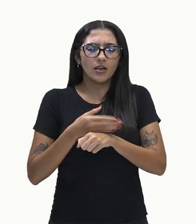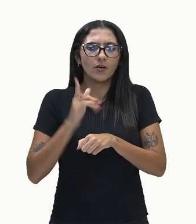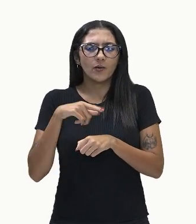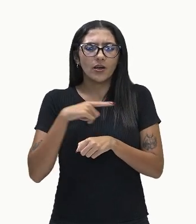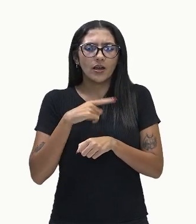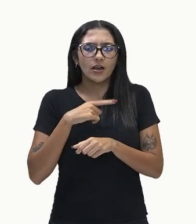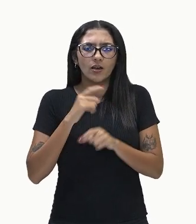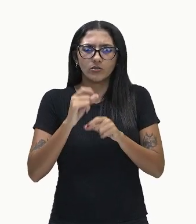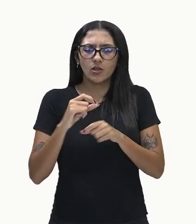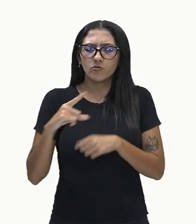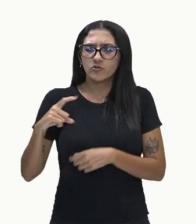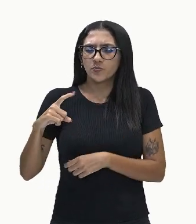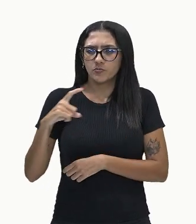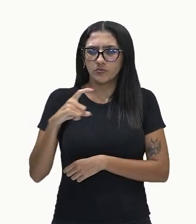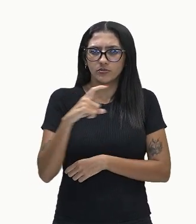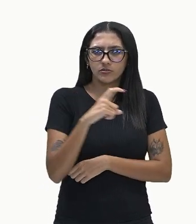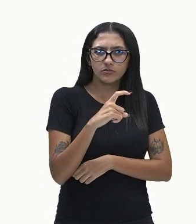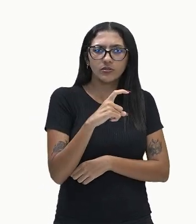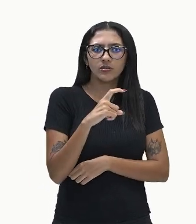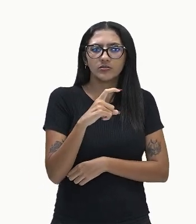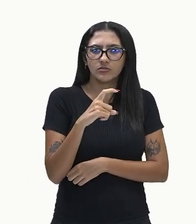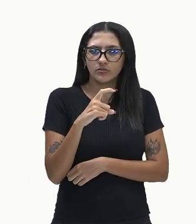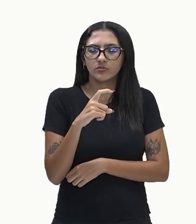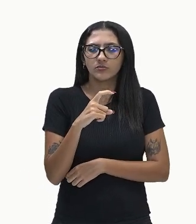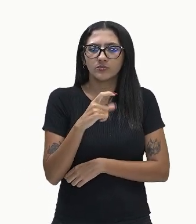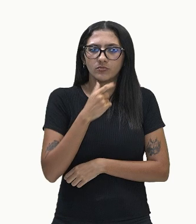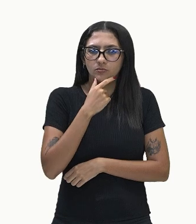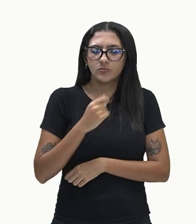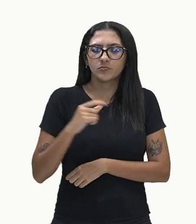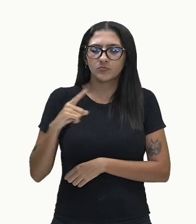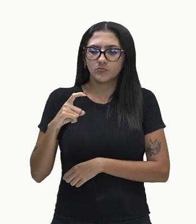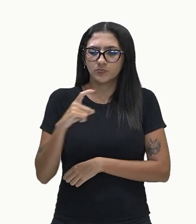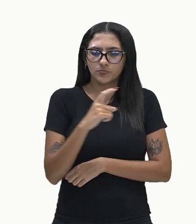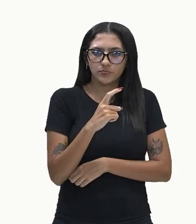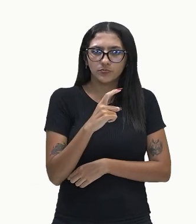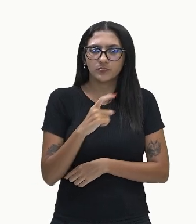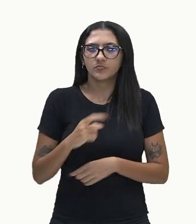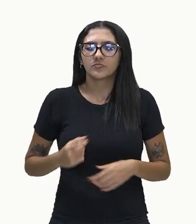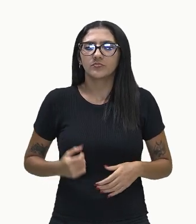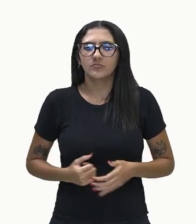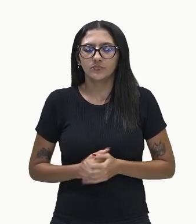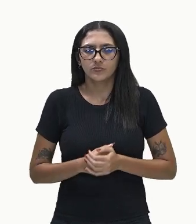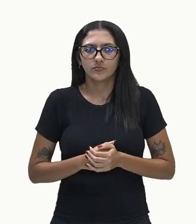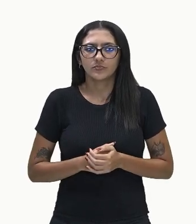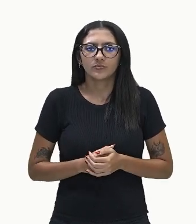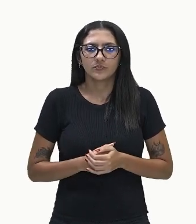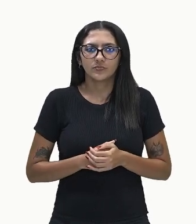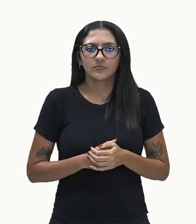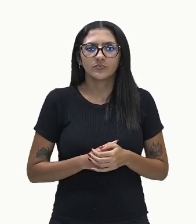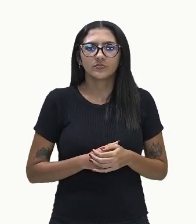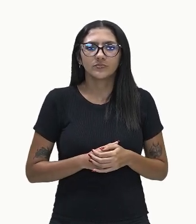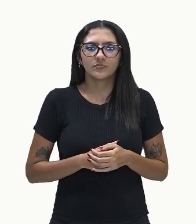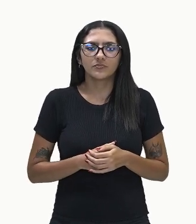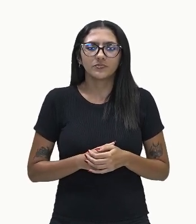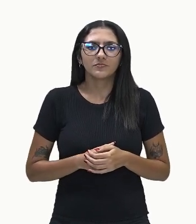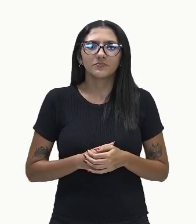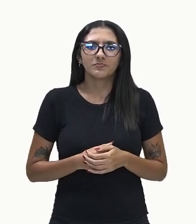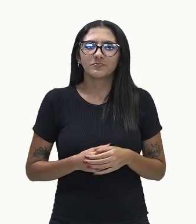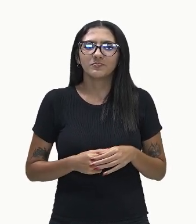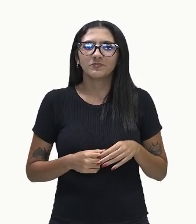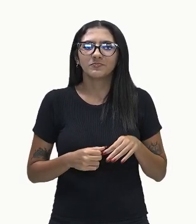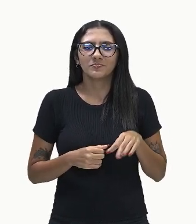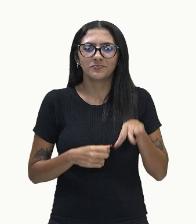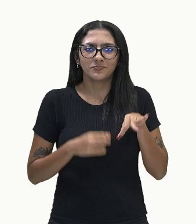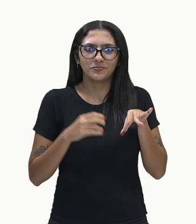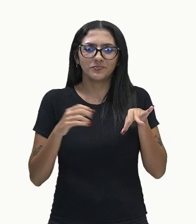os espermatozoides que, ao serem depositados no canal vaginal,